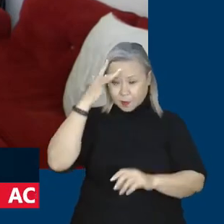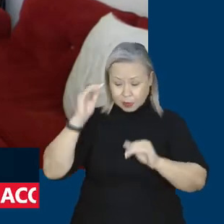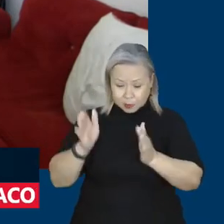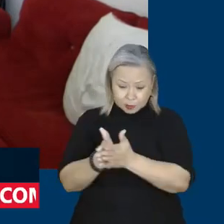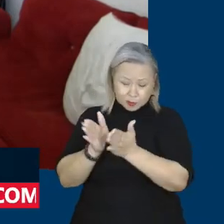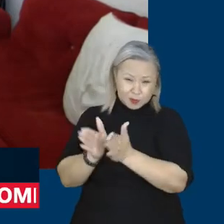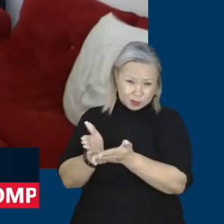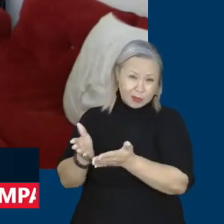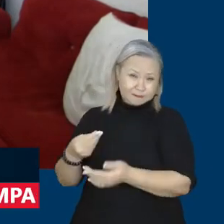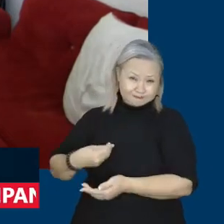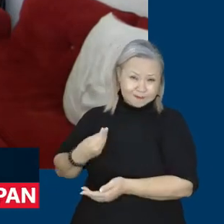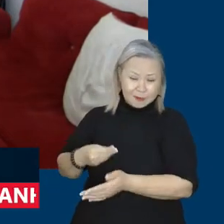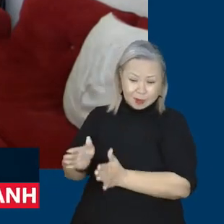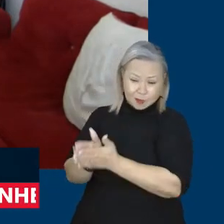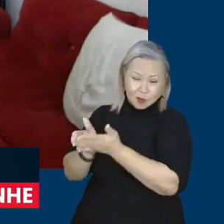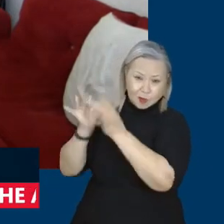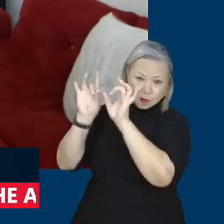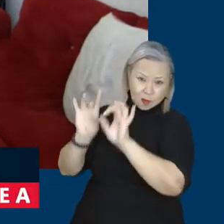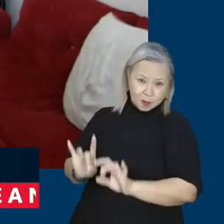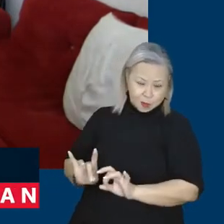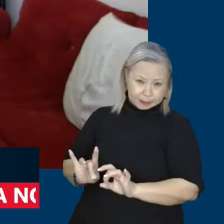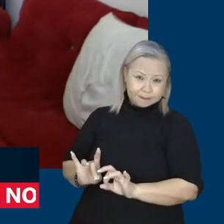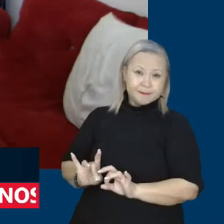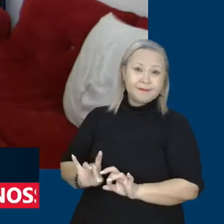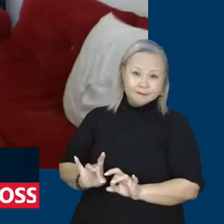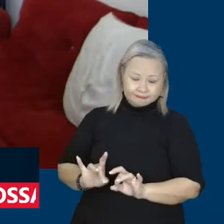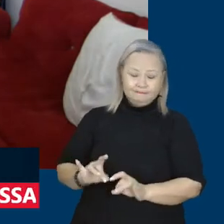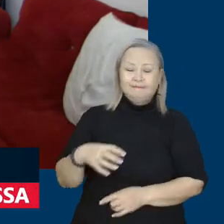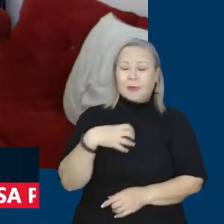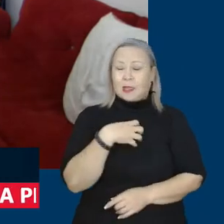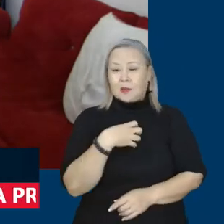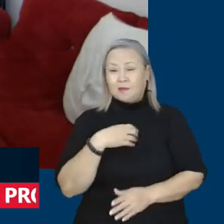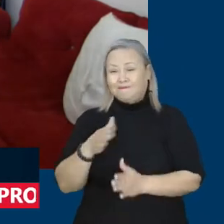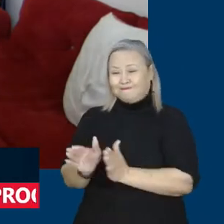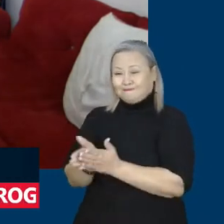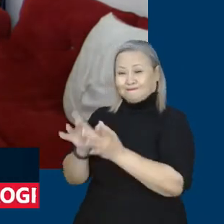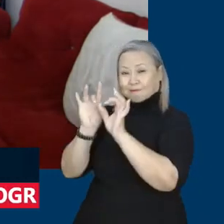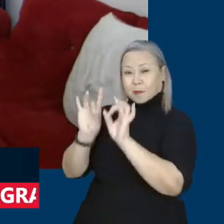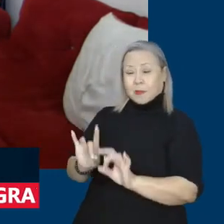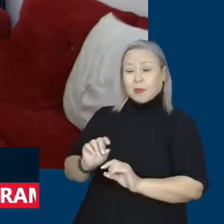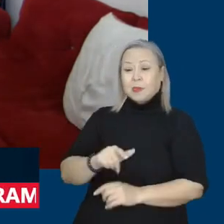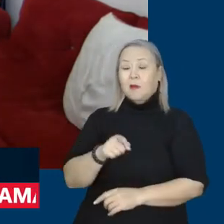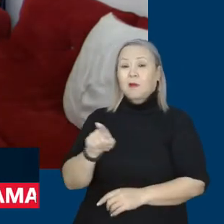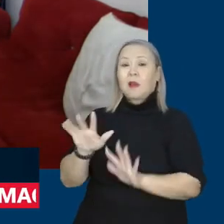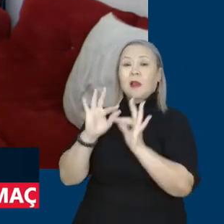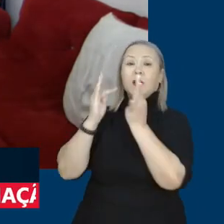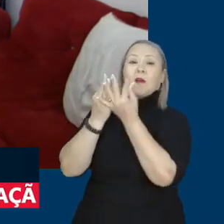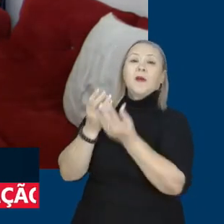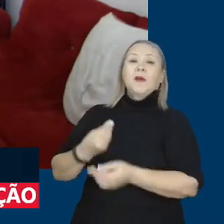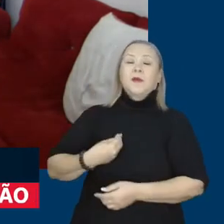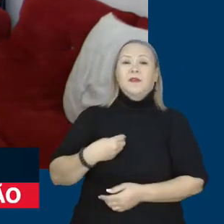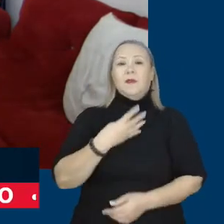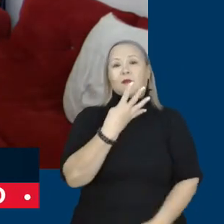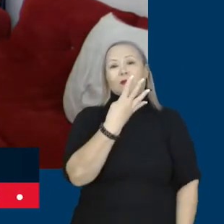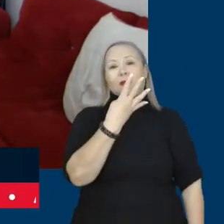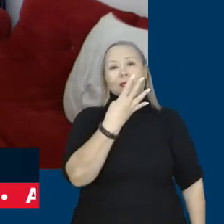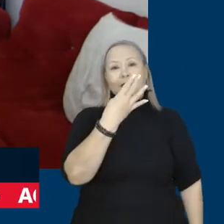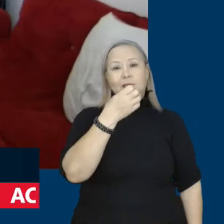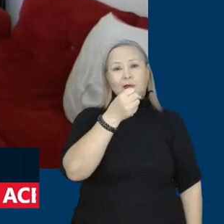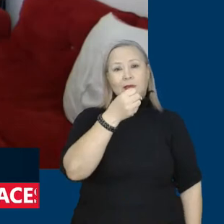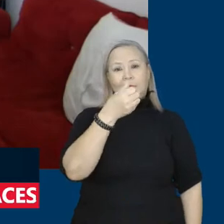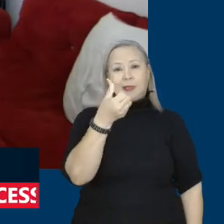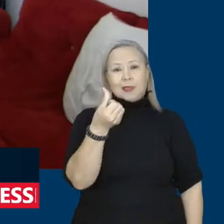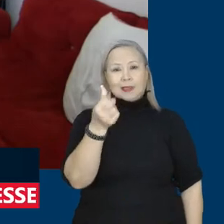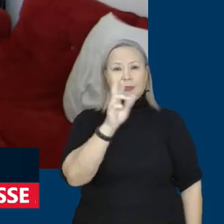extrema desculpa que vivem situação de pobreza são aquelas famílias que vivem com 486